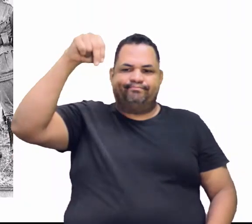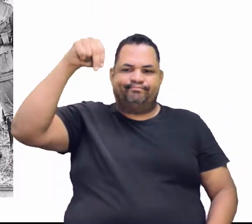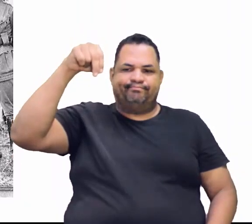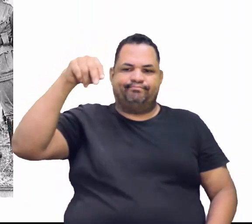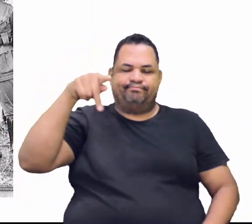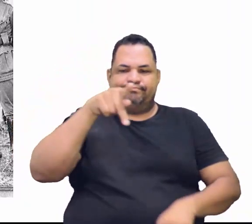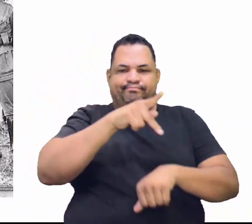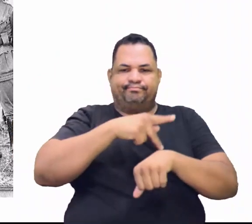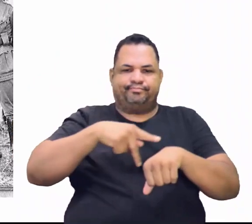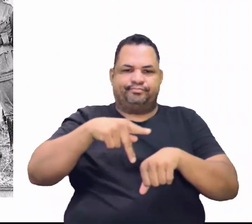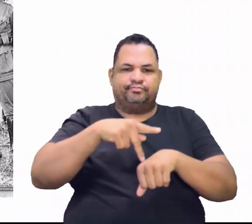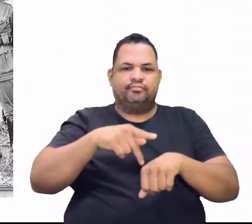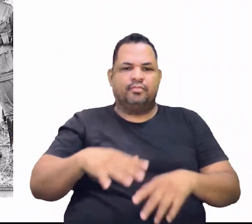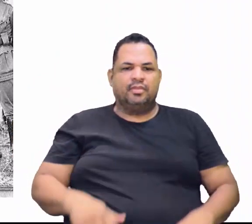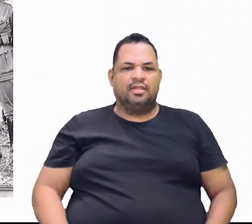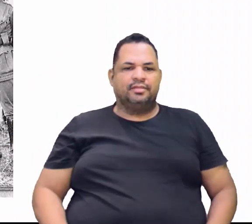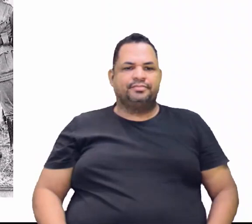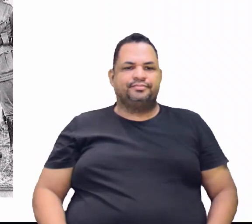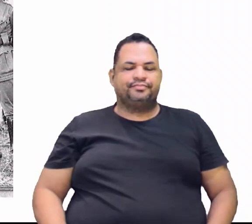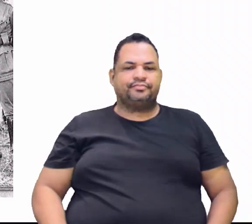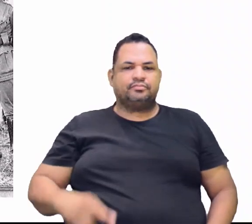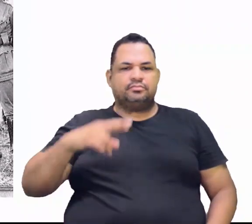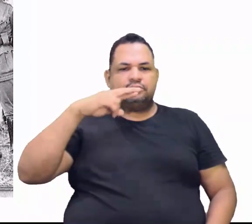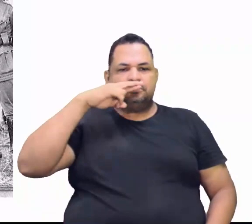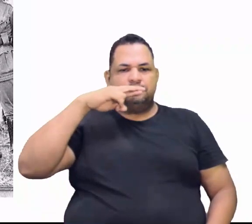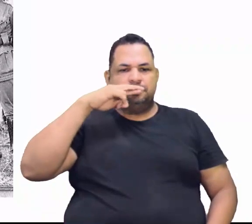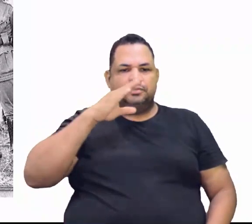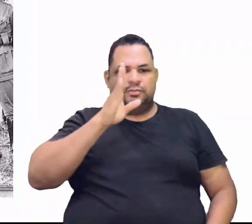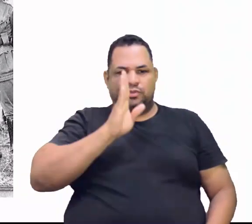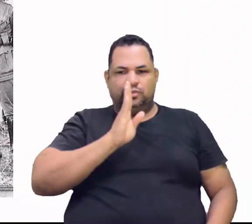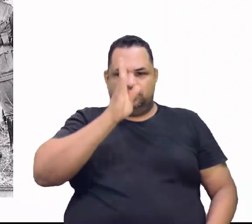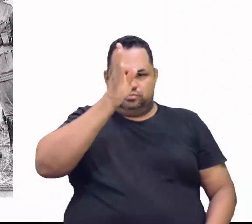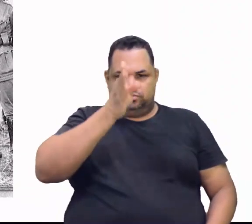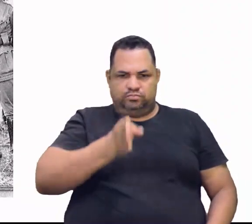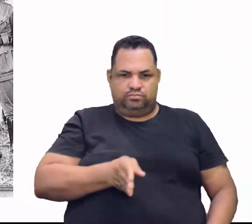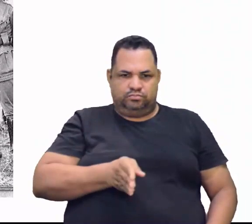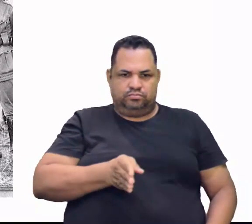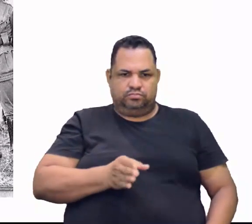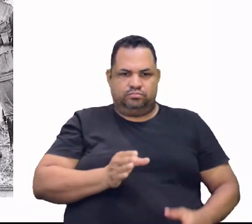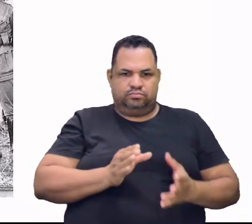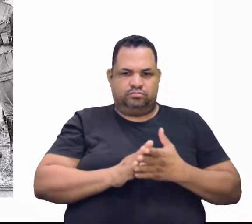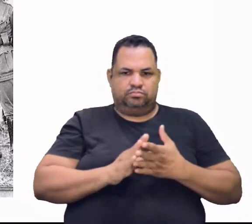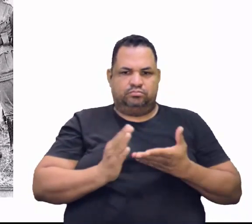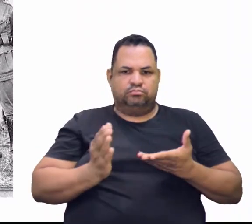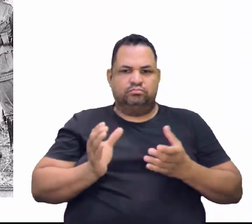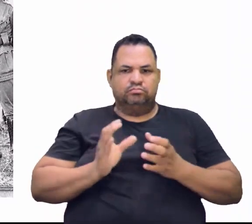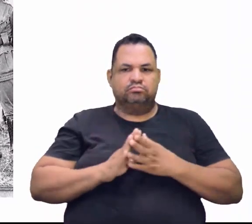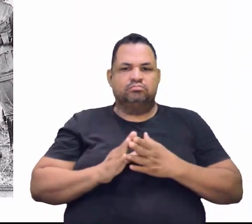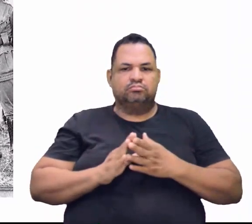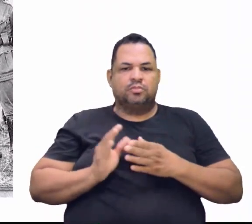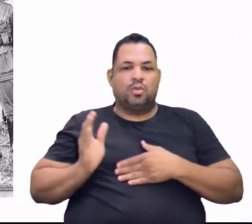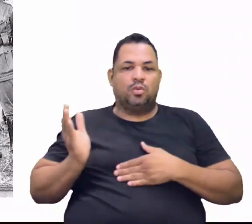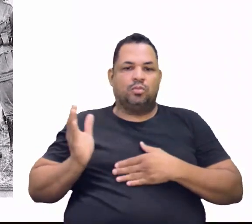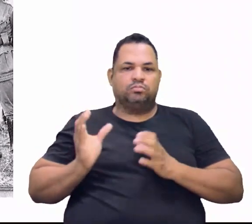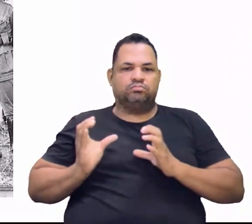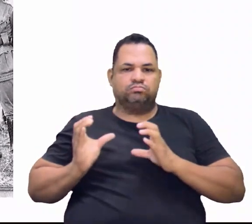região. Novamente, Rondon no centro, com seu